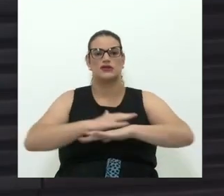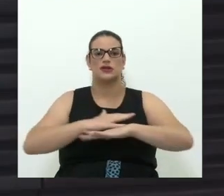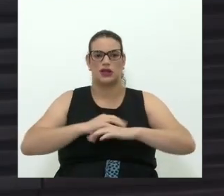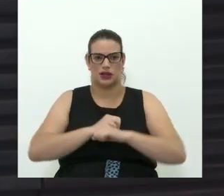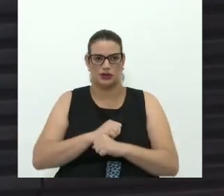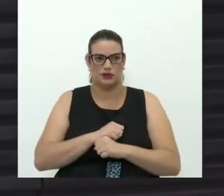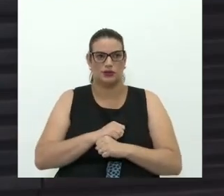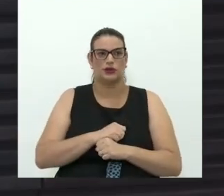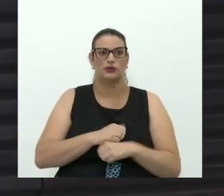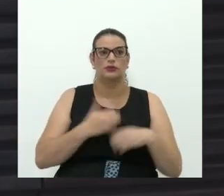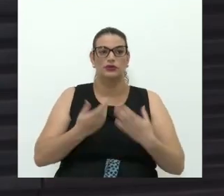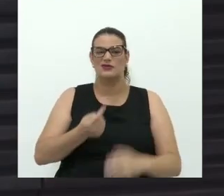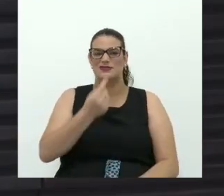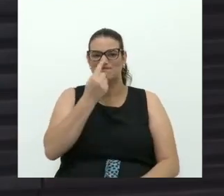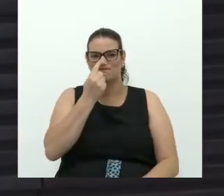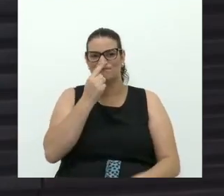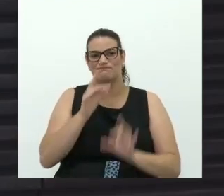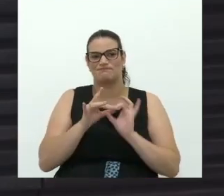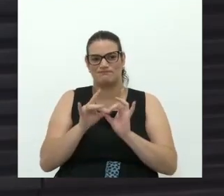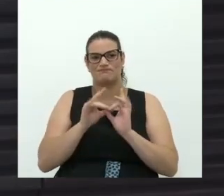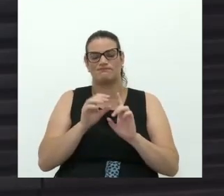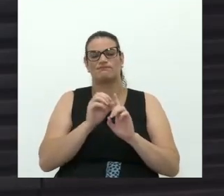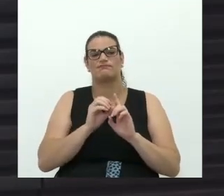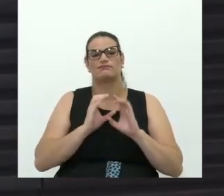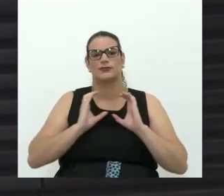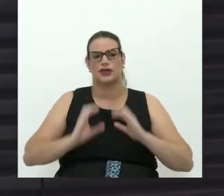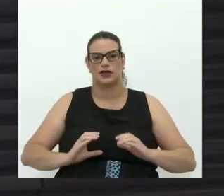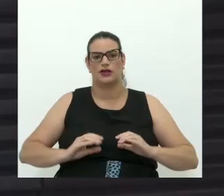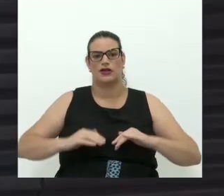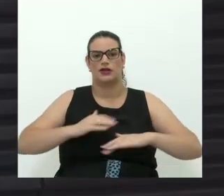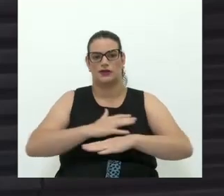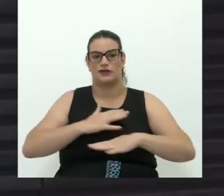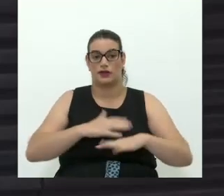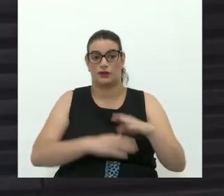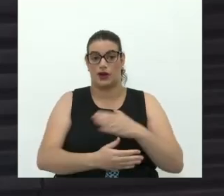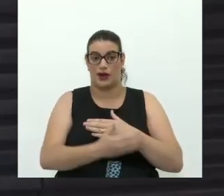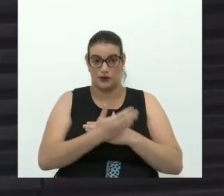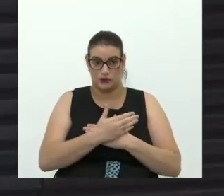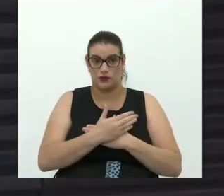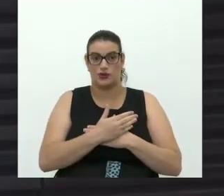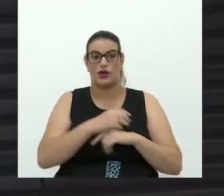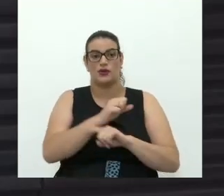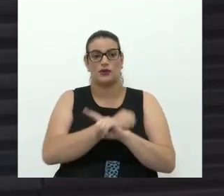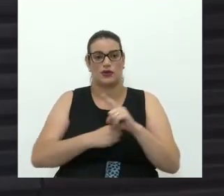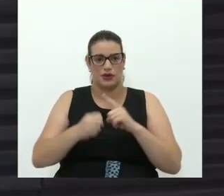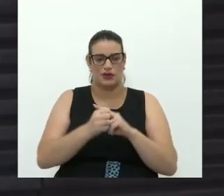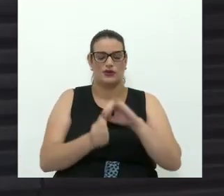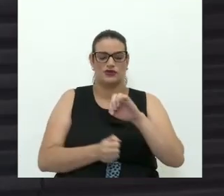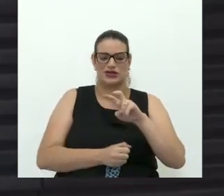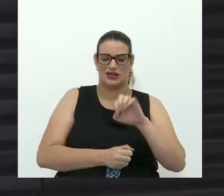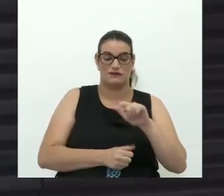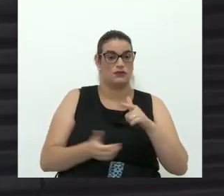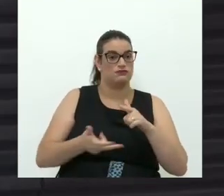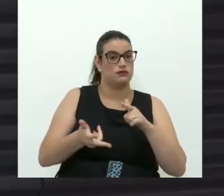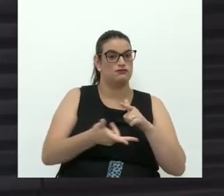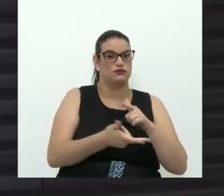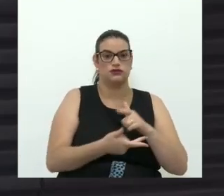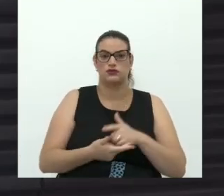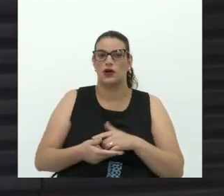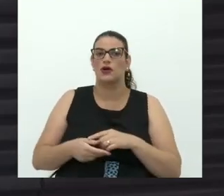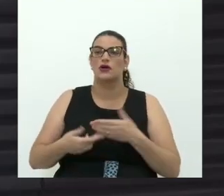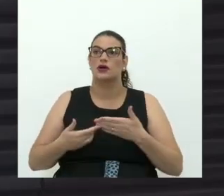esse engajamento cidadão é o que é o que faz o motor da sociedade civil girar e uma sociedade civil